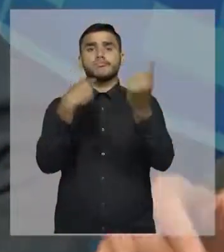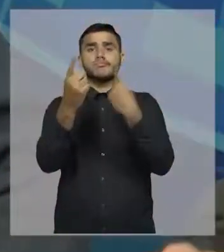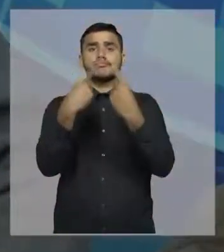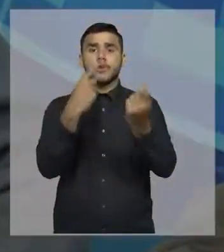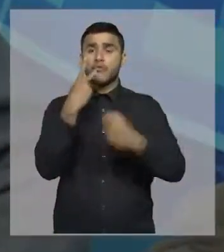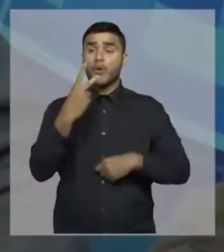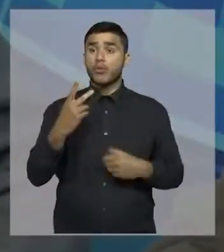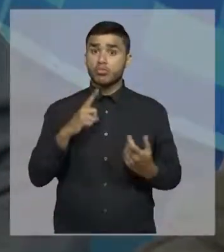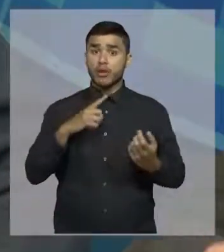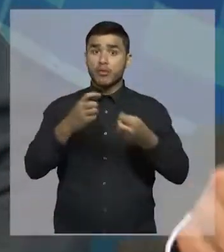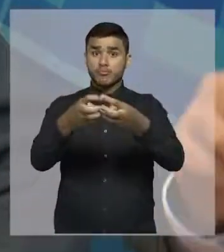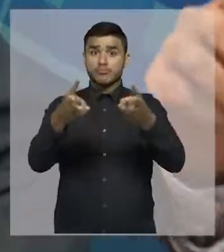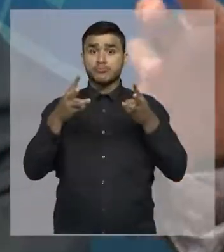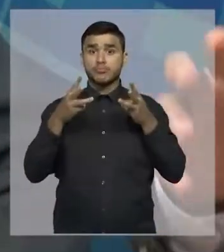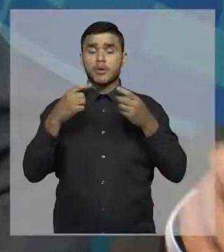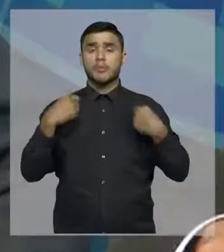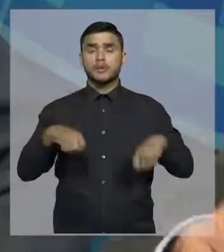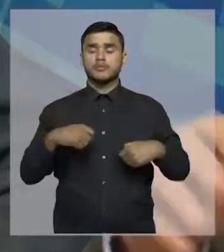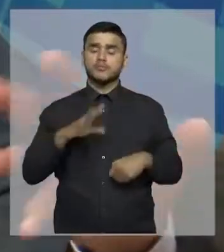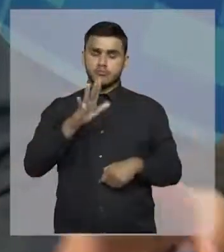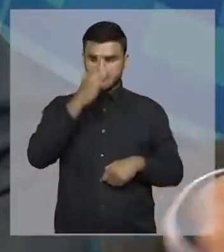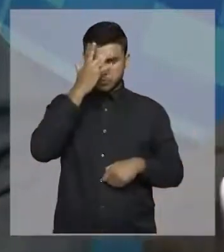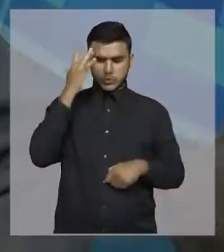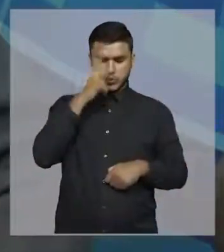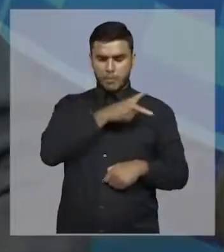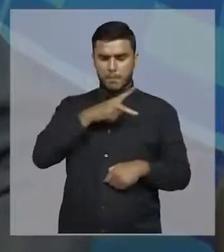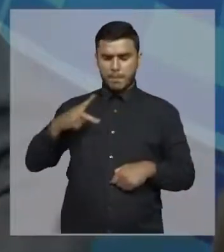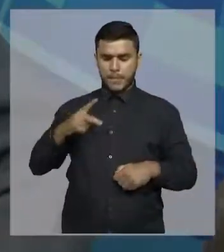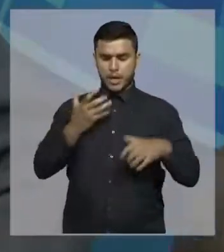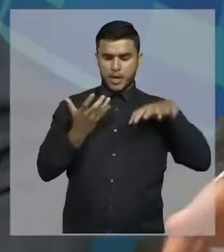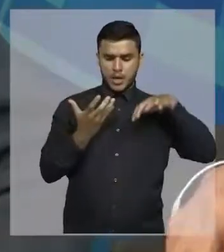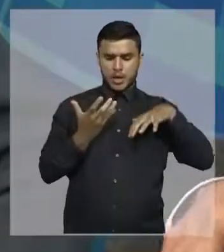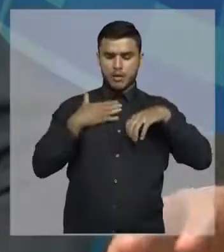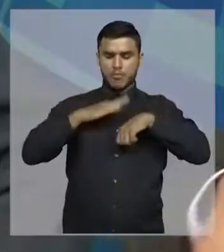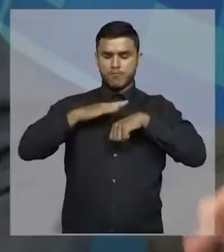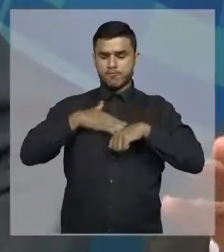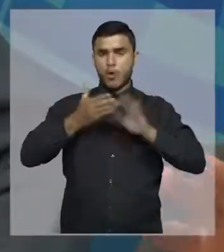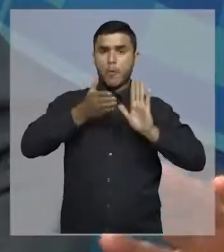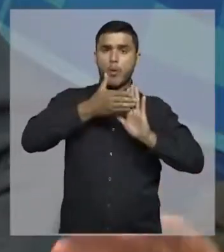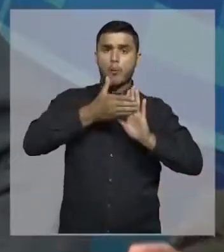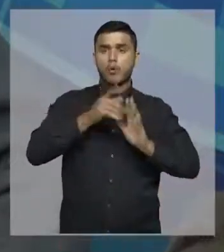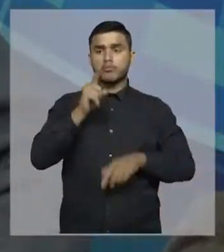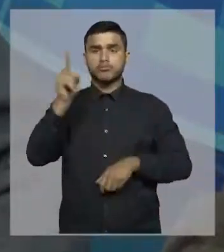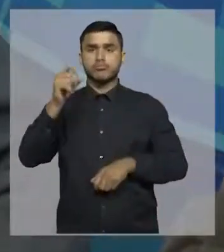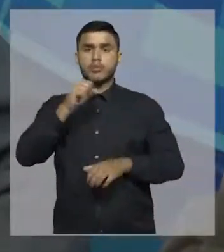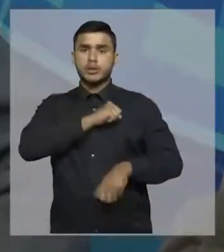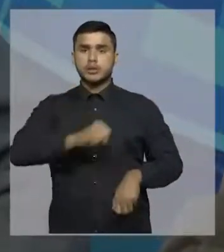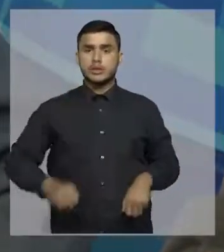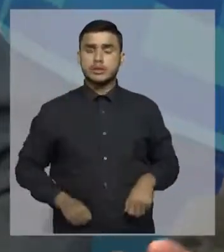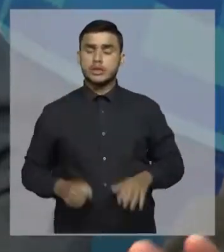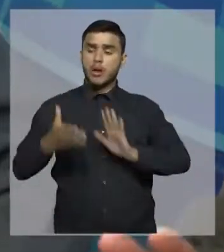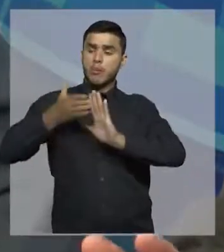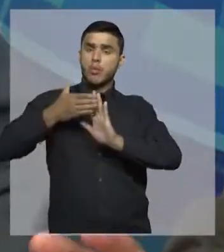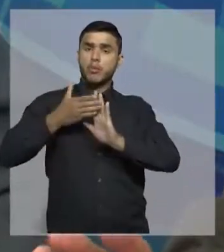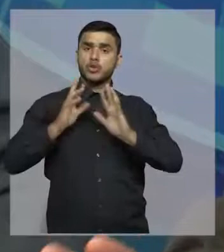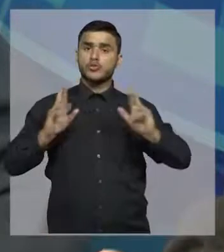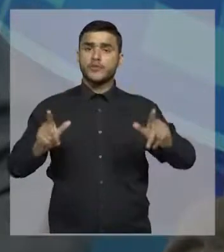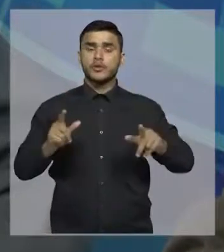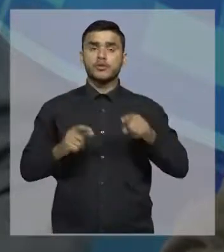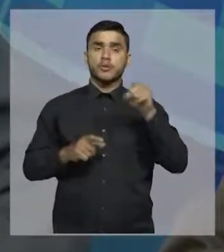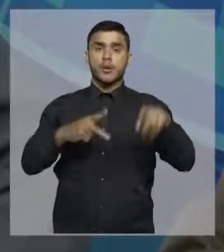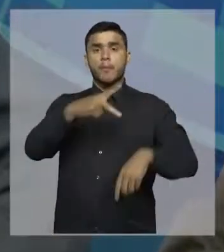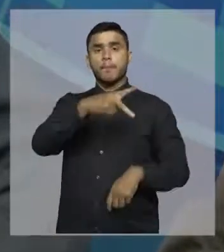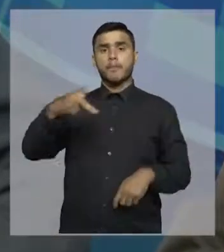propõe uma coisa, o Executivo propõe outra, o Senado propõe outra. Dentro do Executivo, diferentes ministros têm propostas diferentes. Está todo mundo como